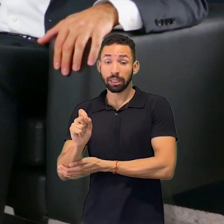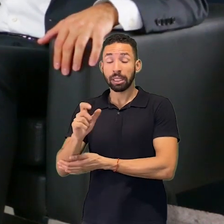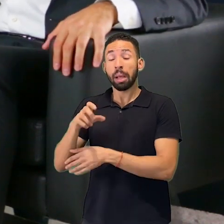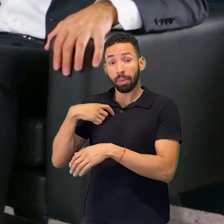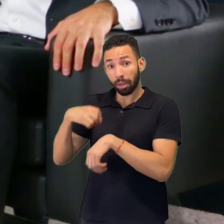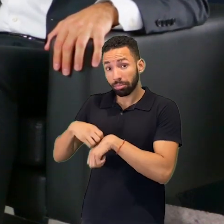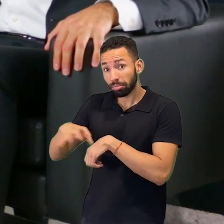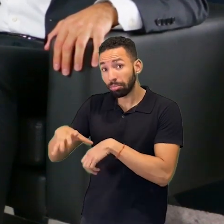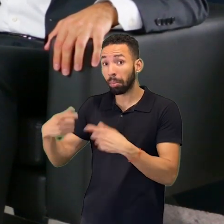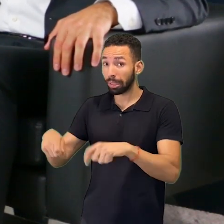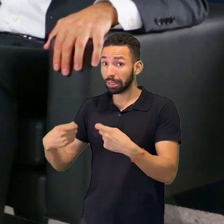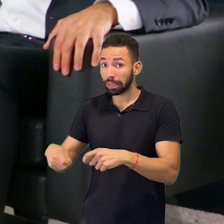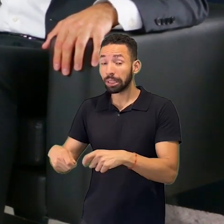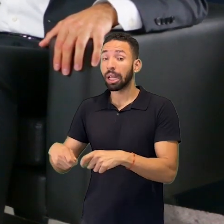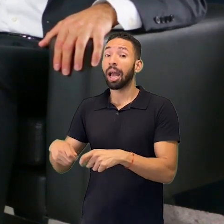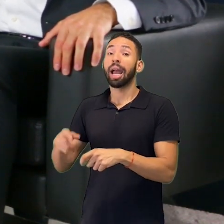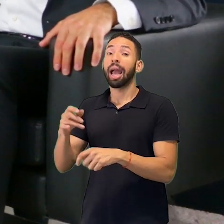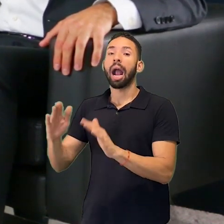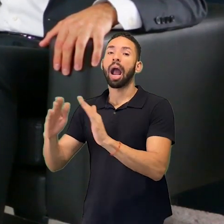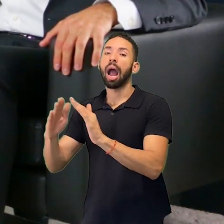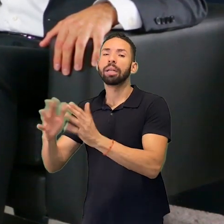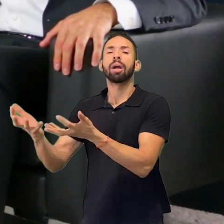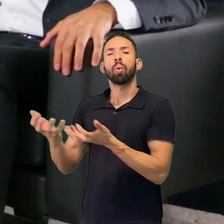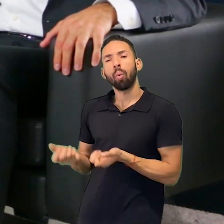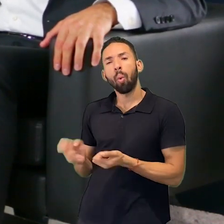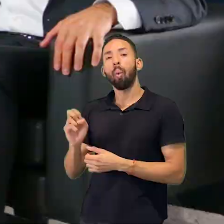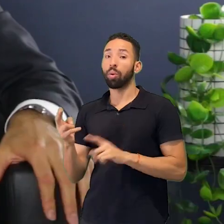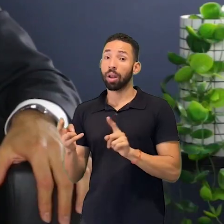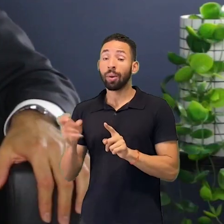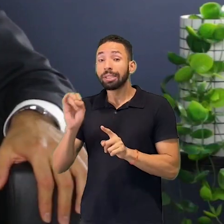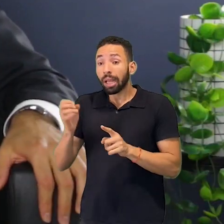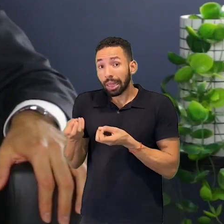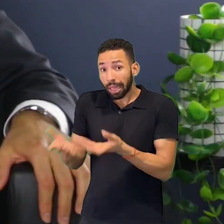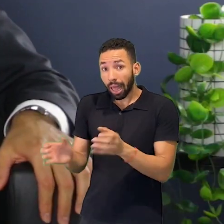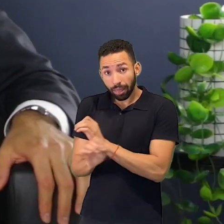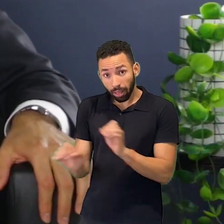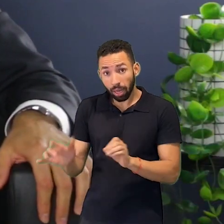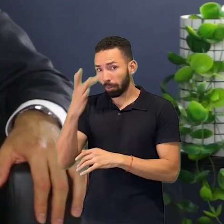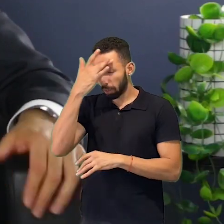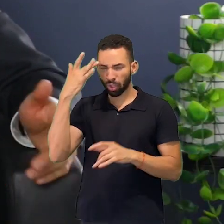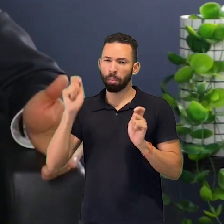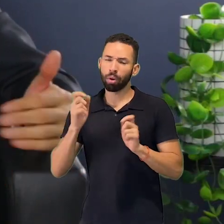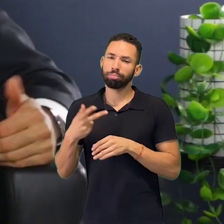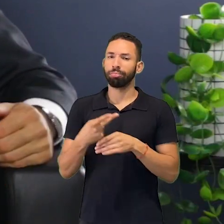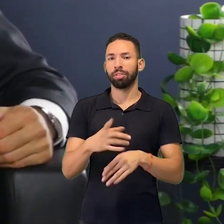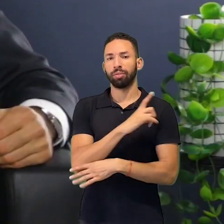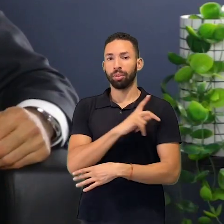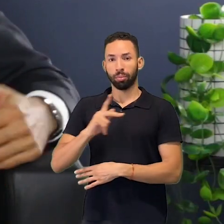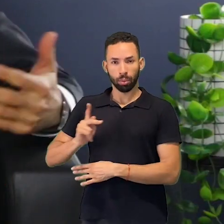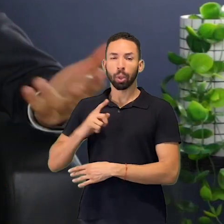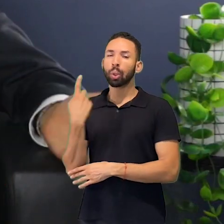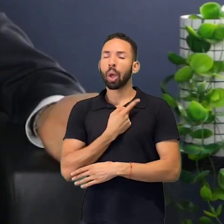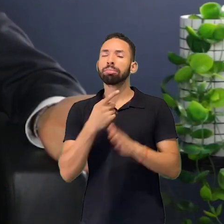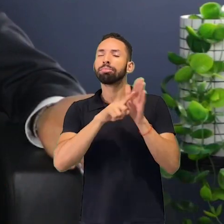CAPS indica que precisa de uma residência inclusiva. Caso não seja fornecido, essa pessoa pode procurar a